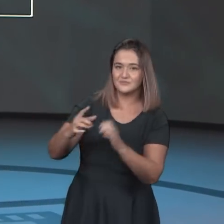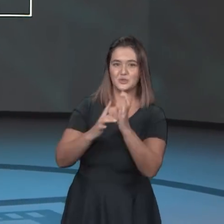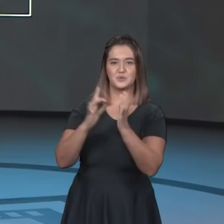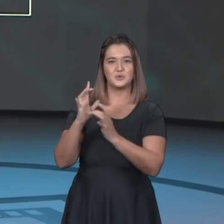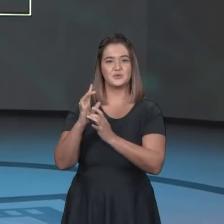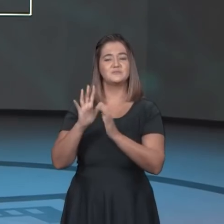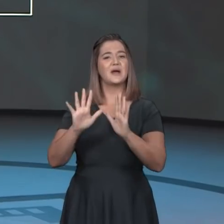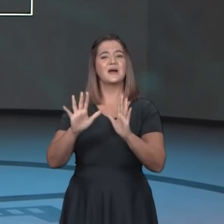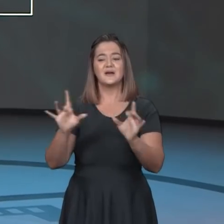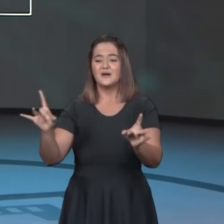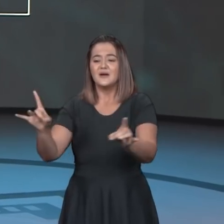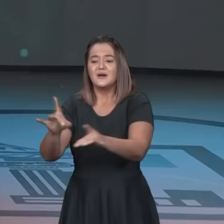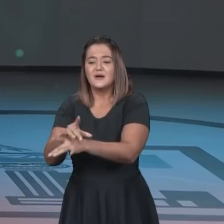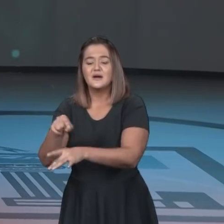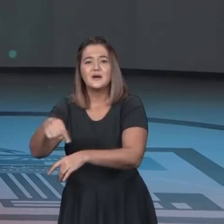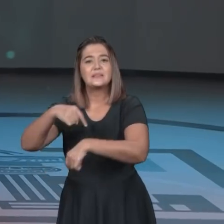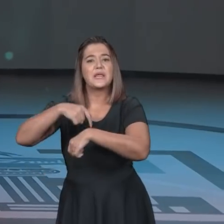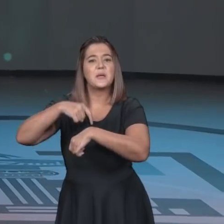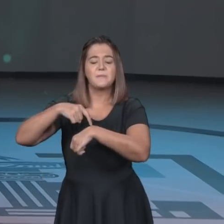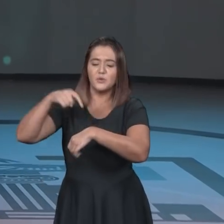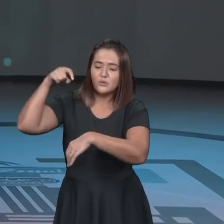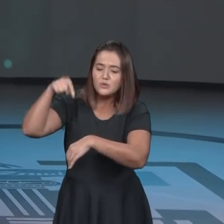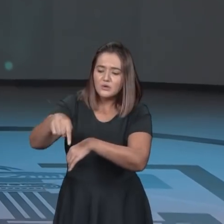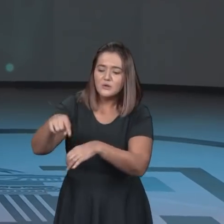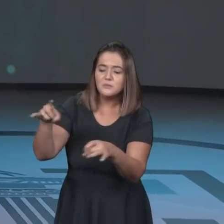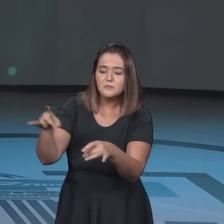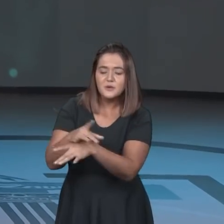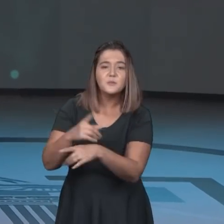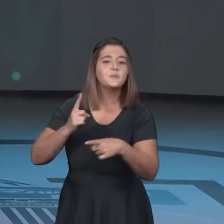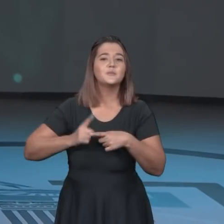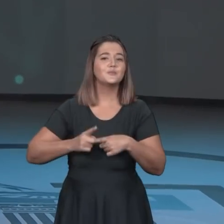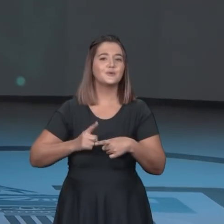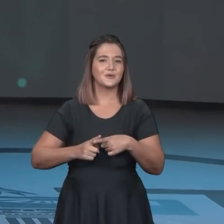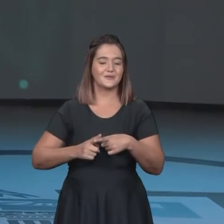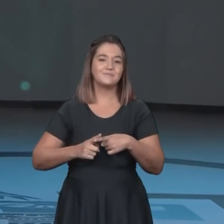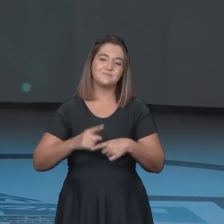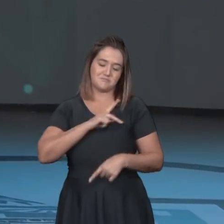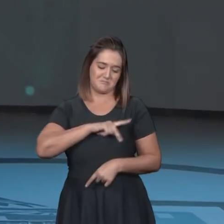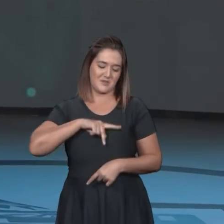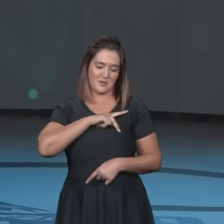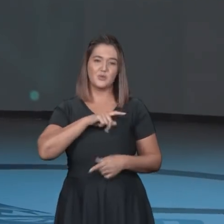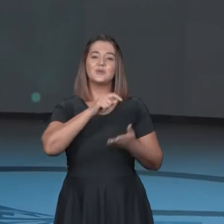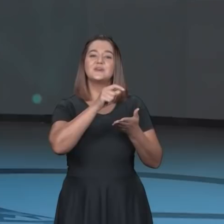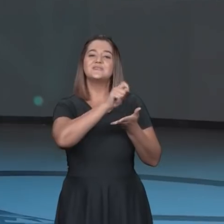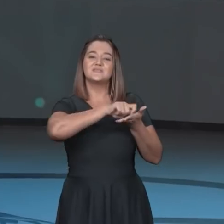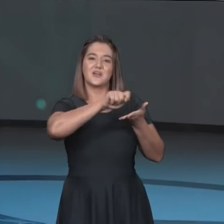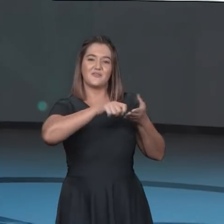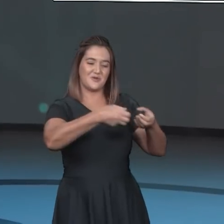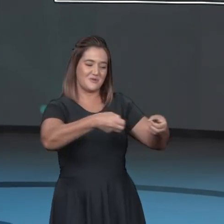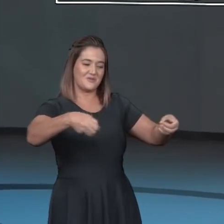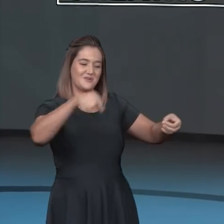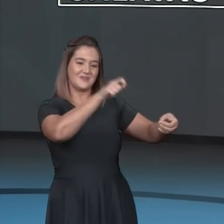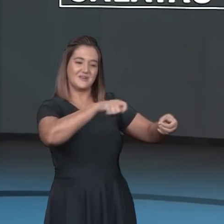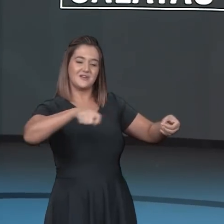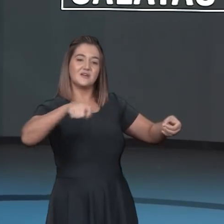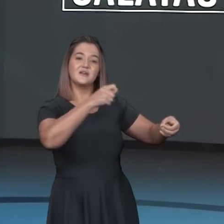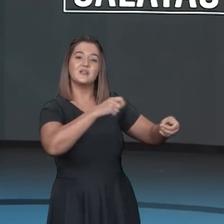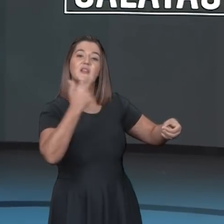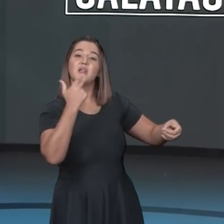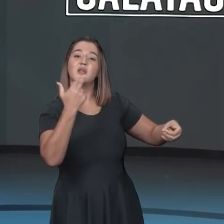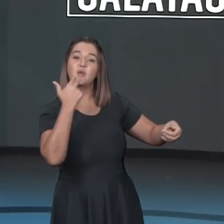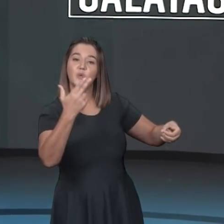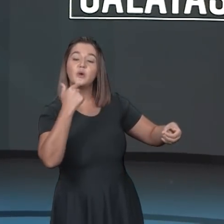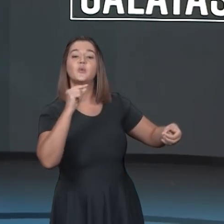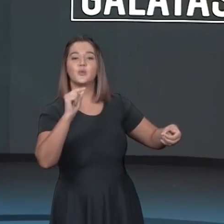plenitude? Você deve saber, o apóstolo Paulo escreveu na língua grega, que era a língua franca da época do Império Romano. Apesar de